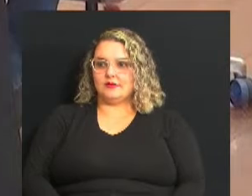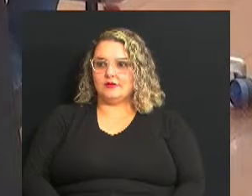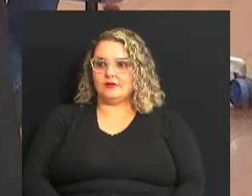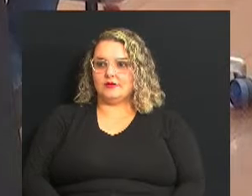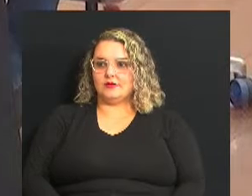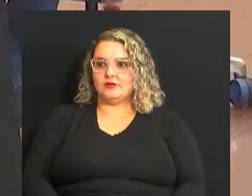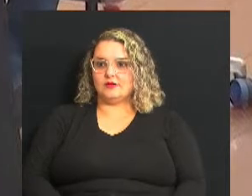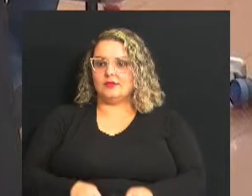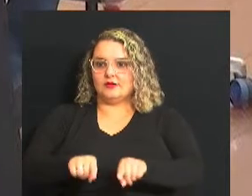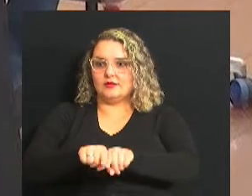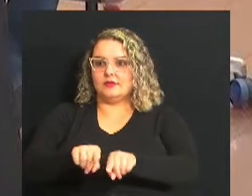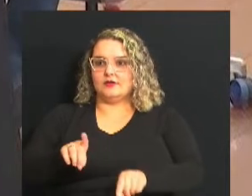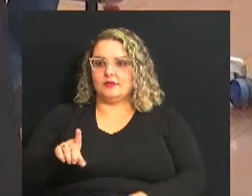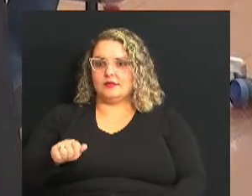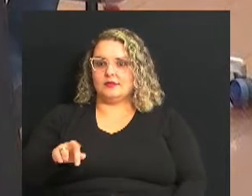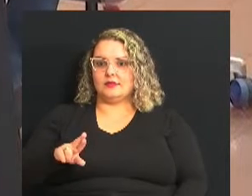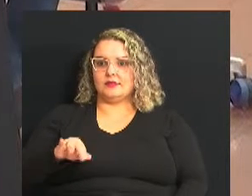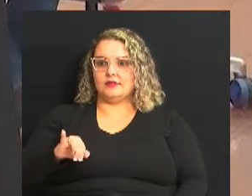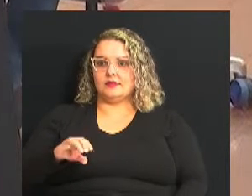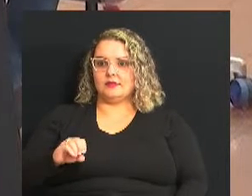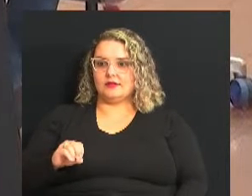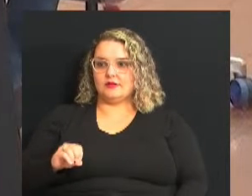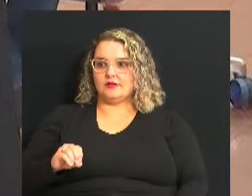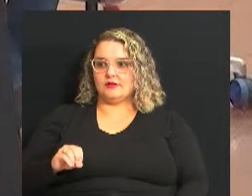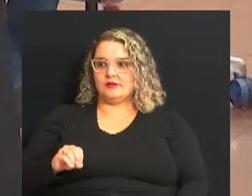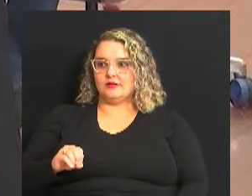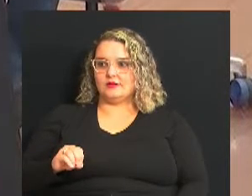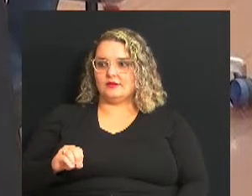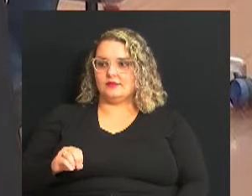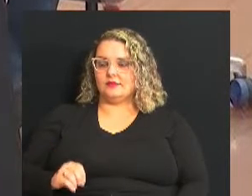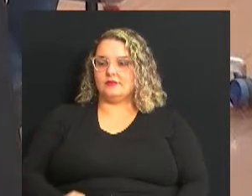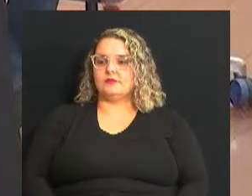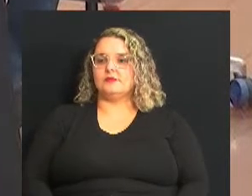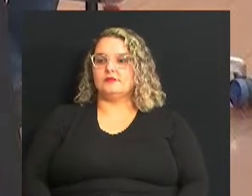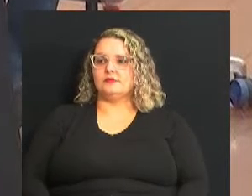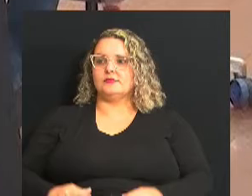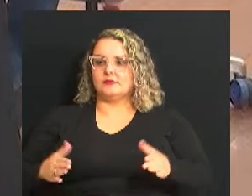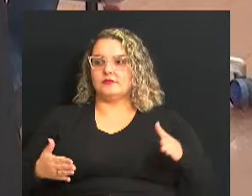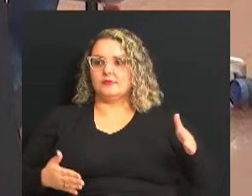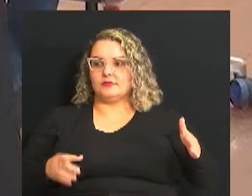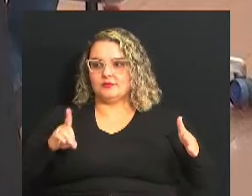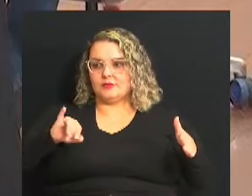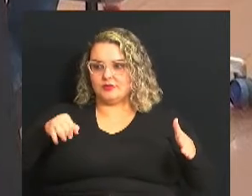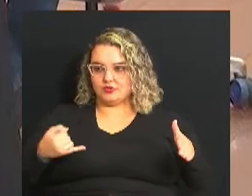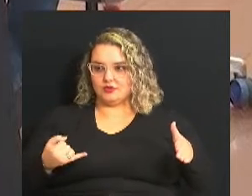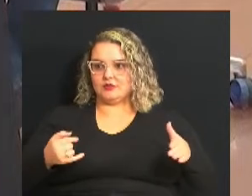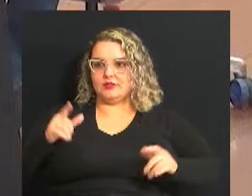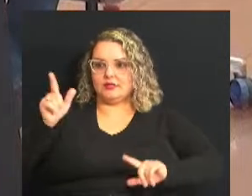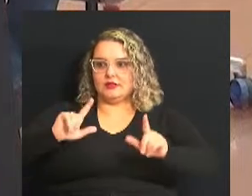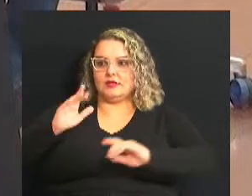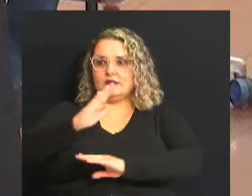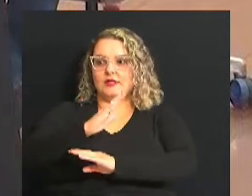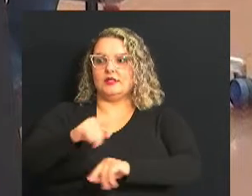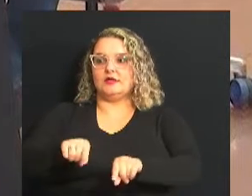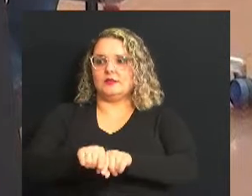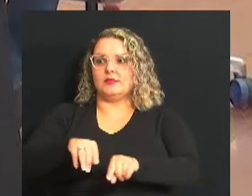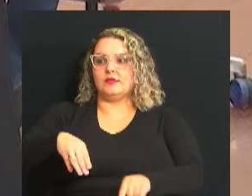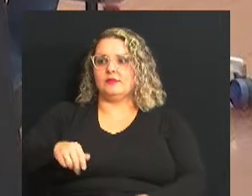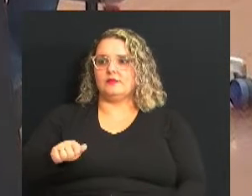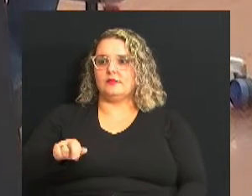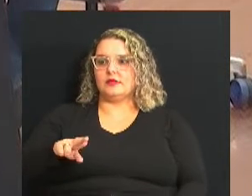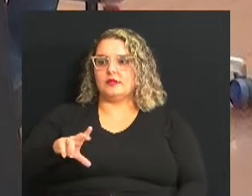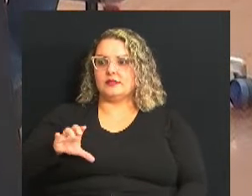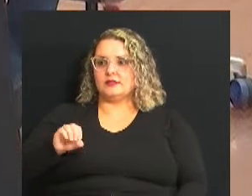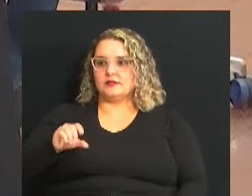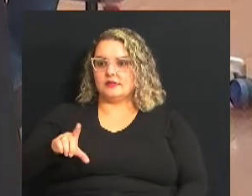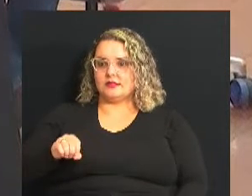O Dario Carvalho, na ponta da mesa, famoso DJ, da TV Câmara, e o Marcelo Miranda, que é da Coordenadoria